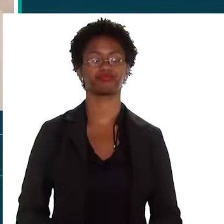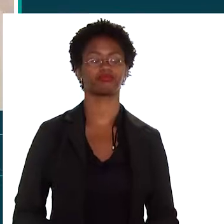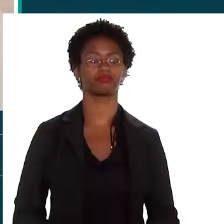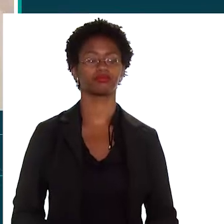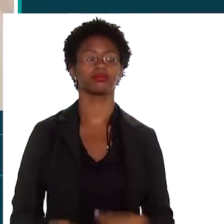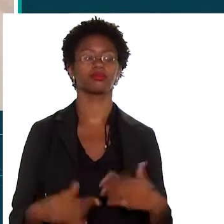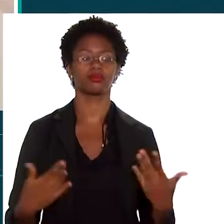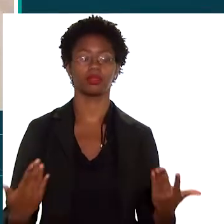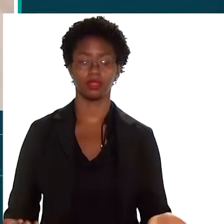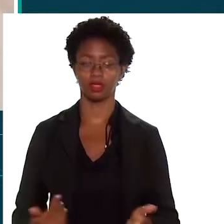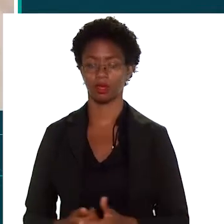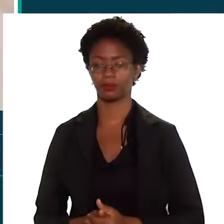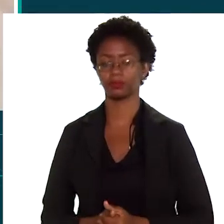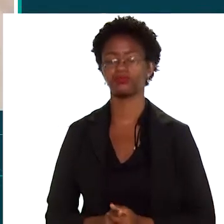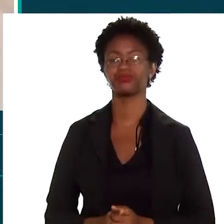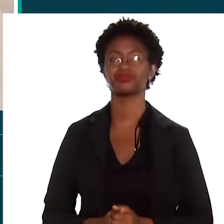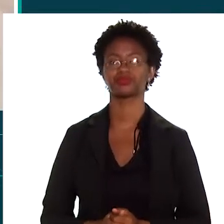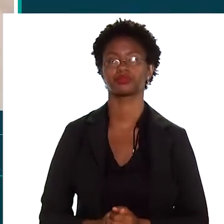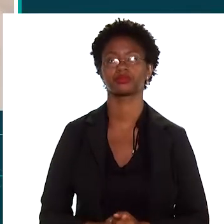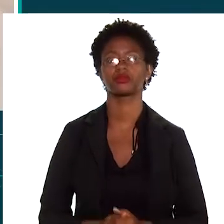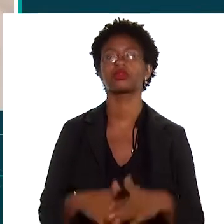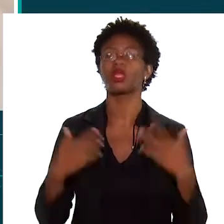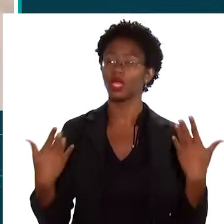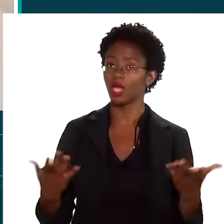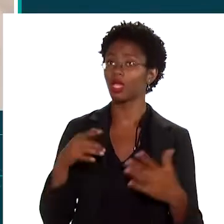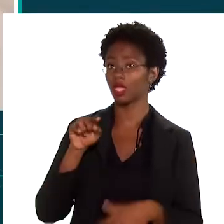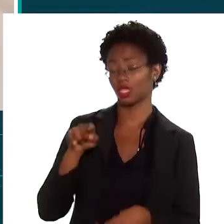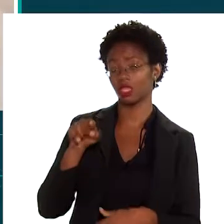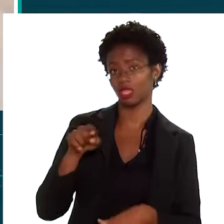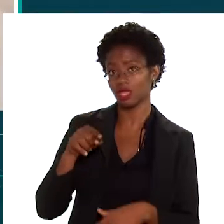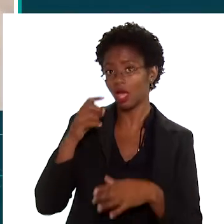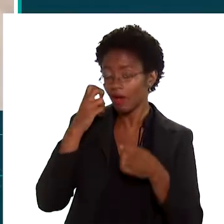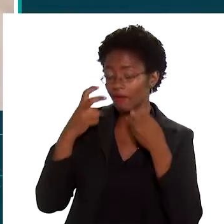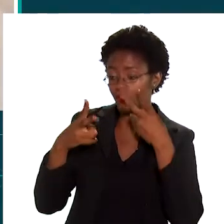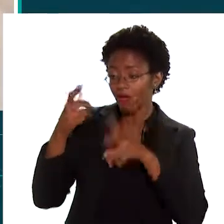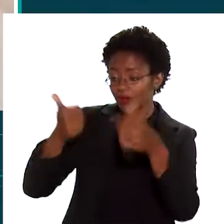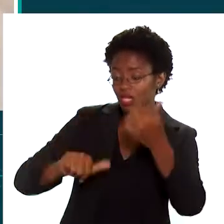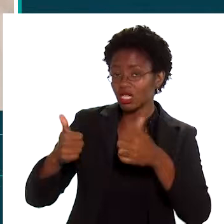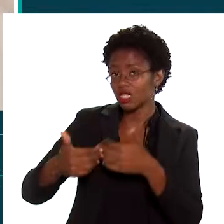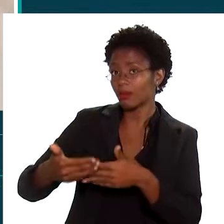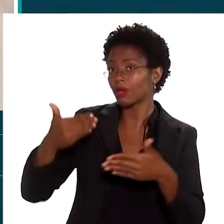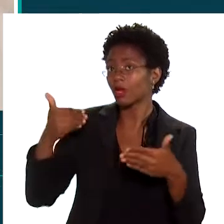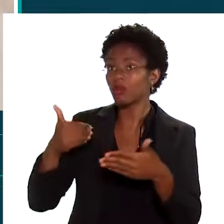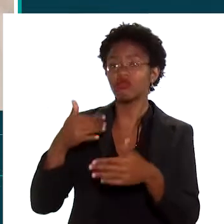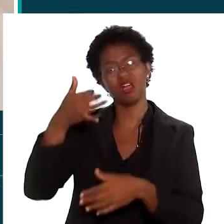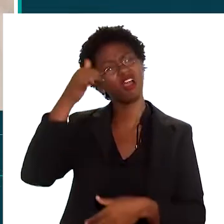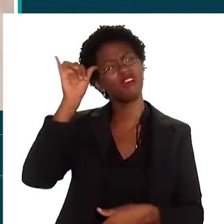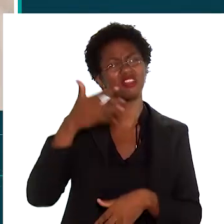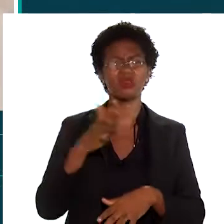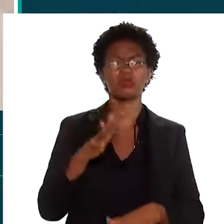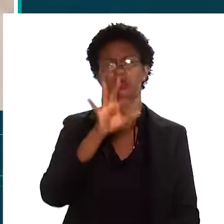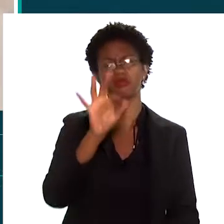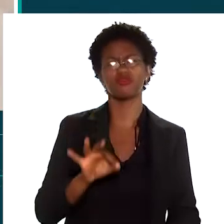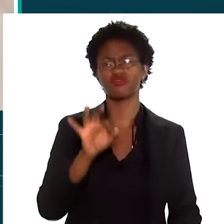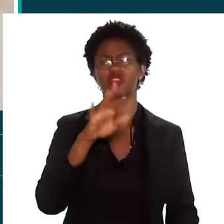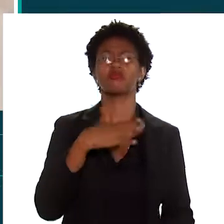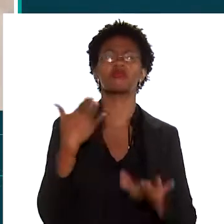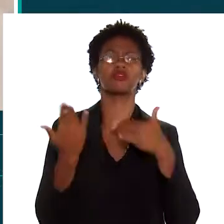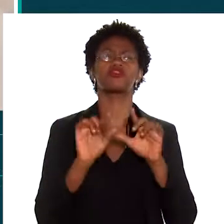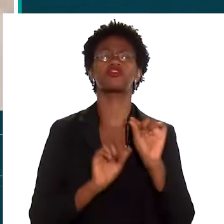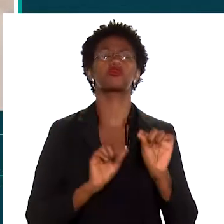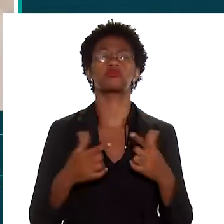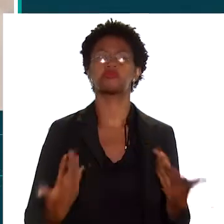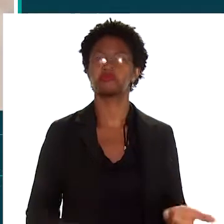O diagnóstico precoce, ele evita, numa média de quantos % de